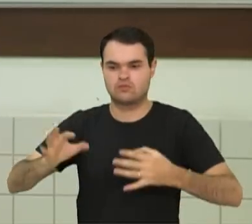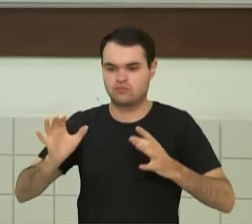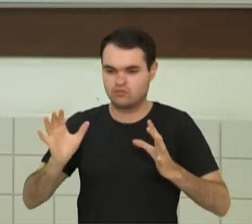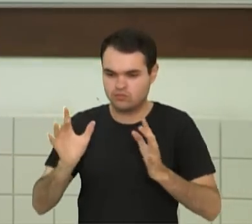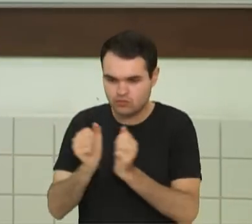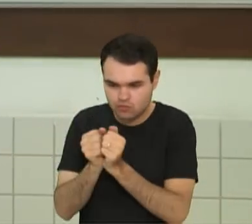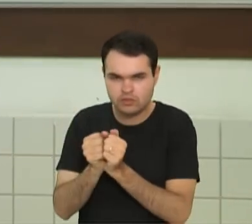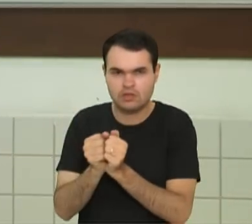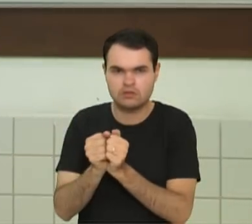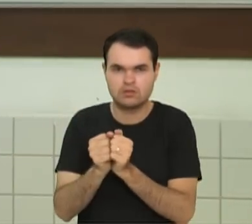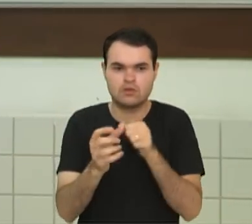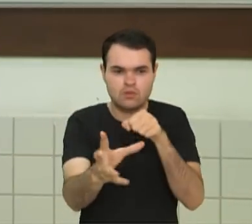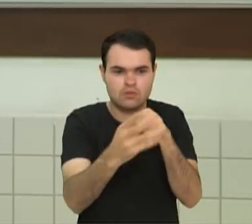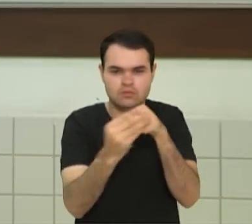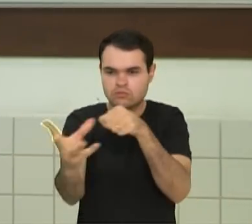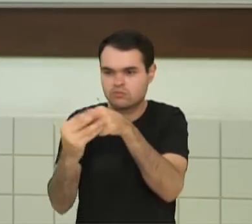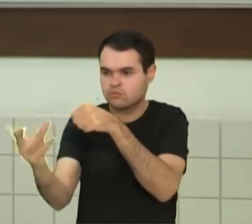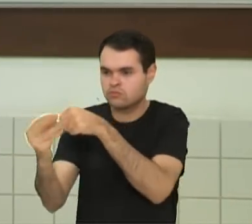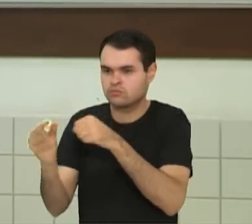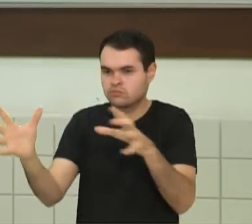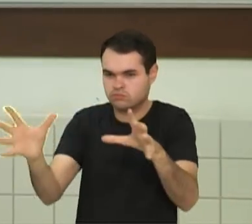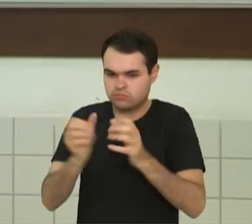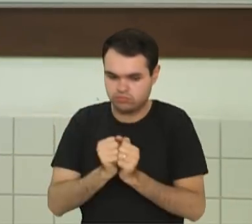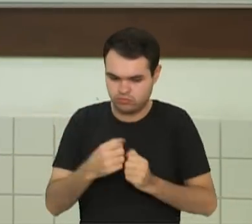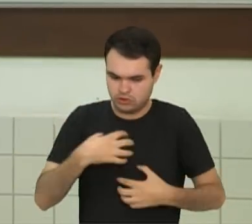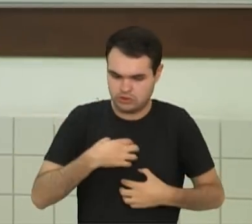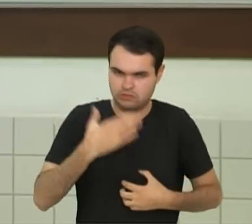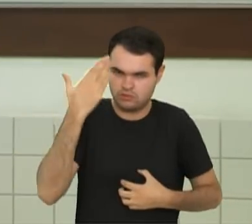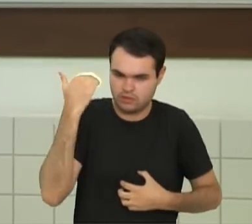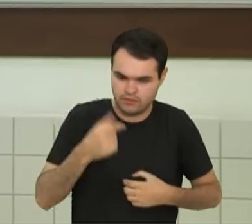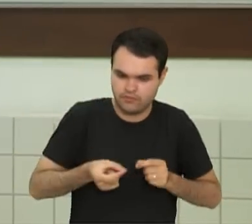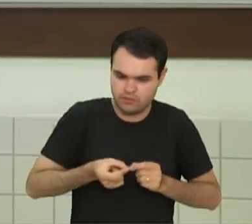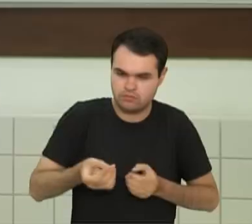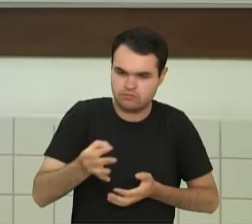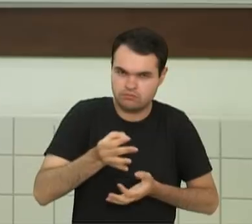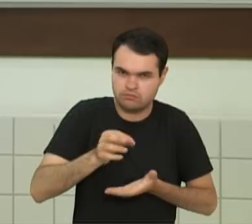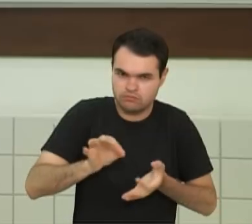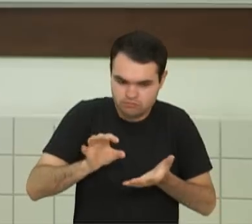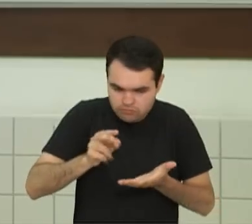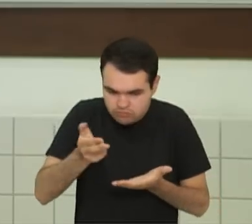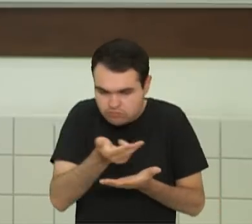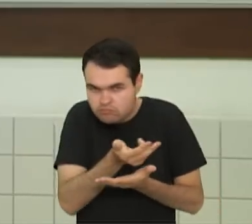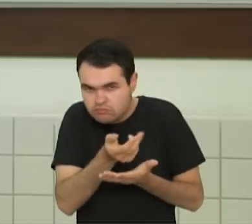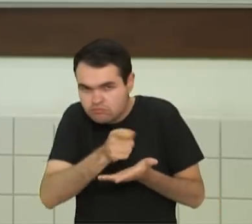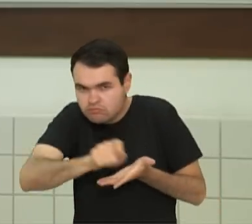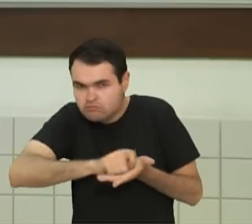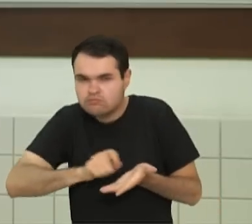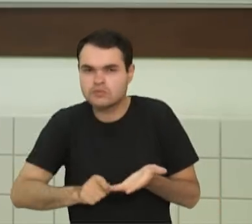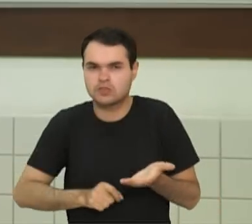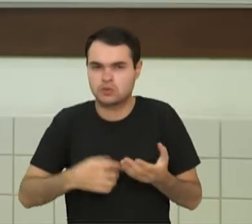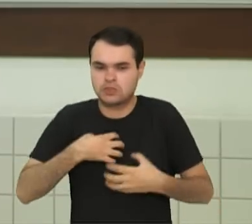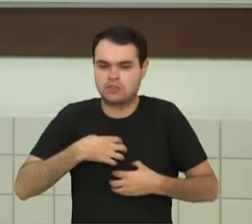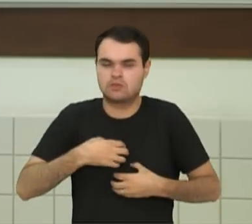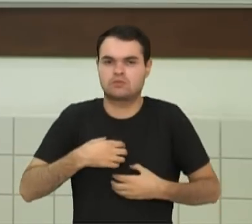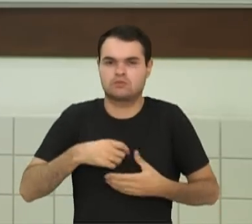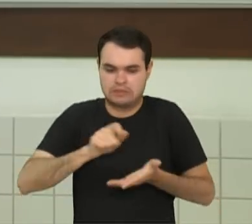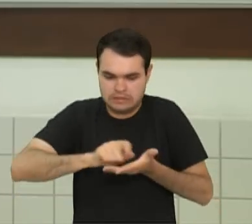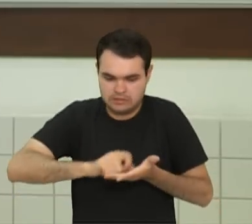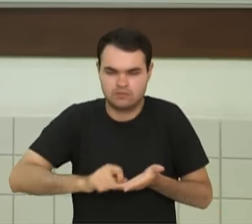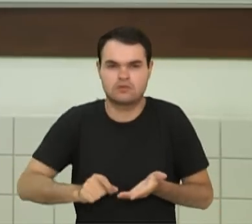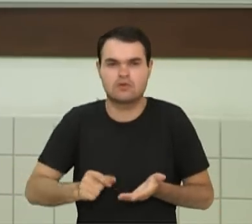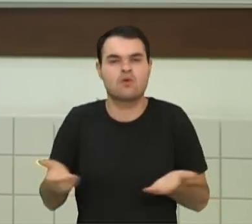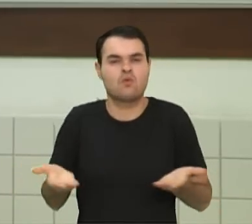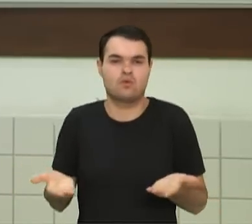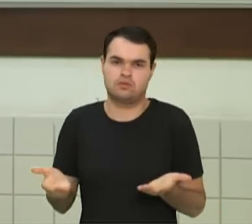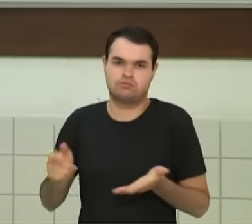os conhecimentos, né? Que a forma de escrever, principalmente nessa... hoje em dia, a gente escreve cada vez